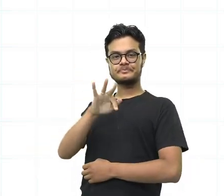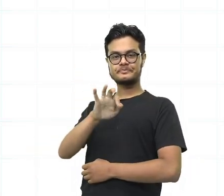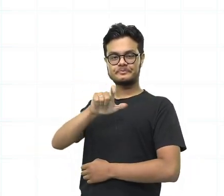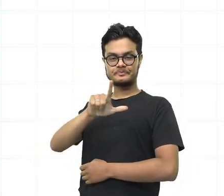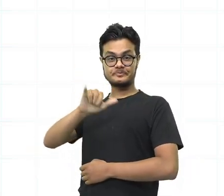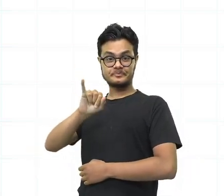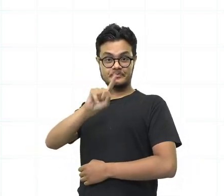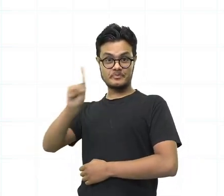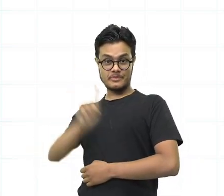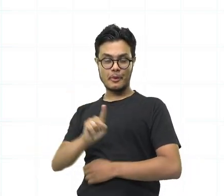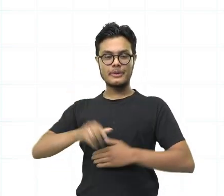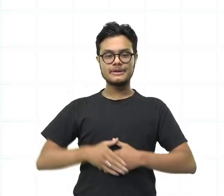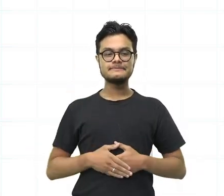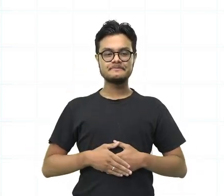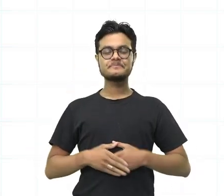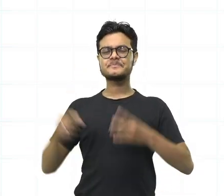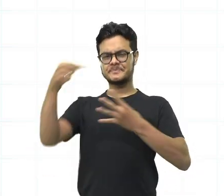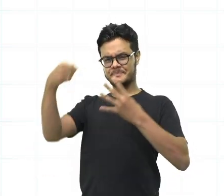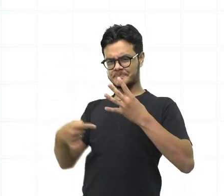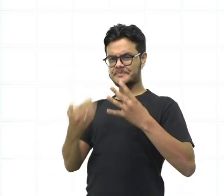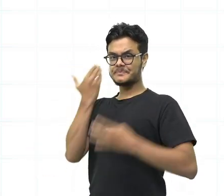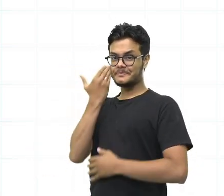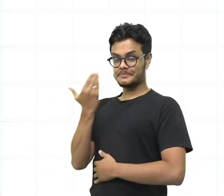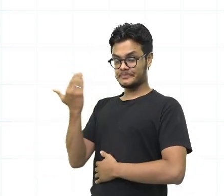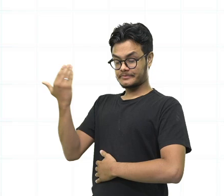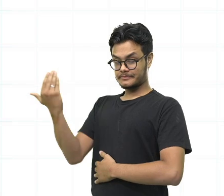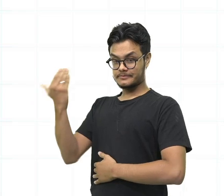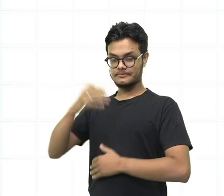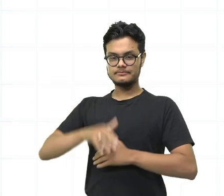Infeliz. Felizmente.